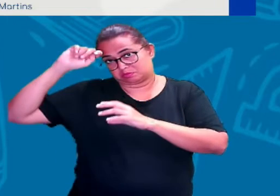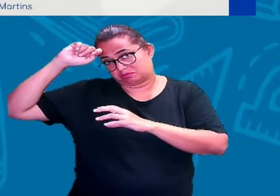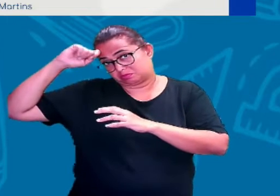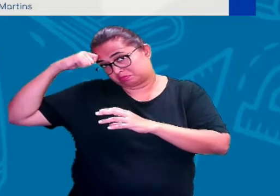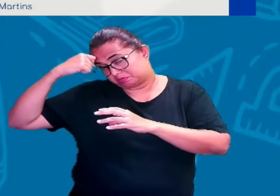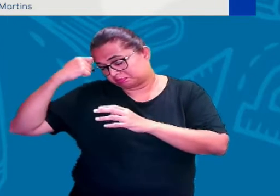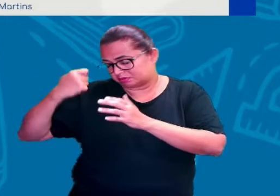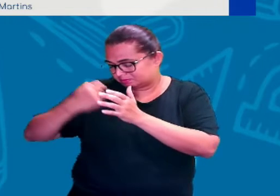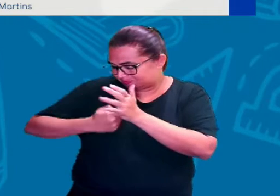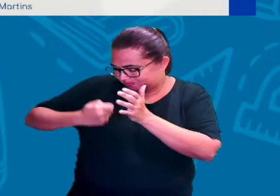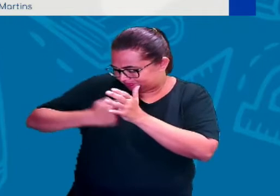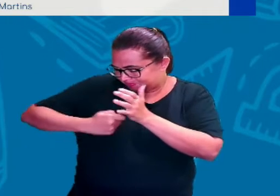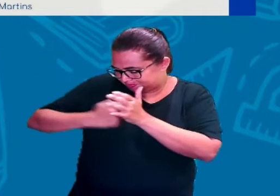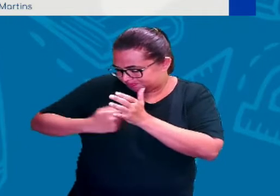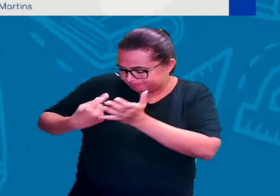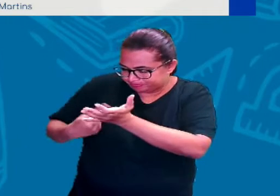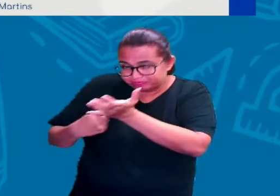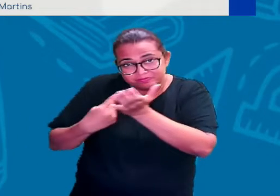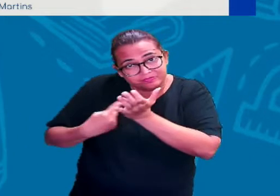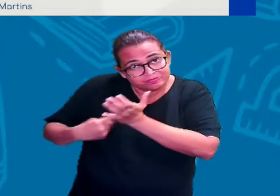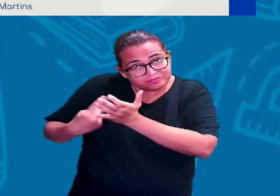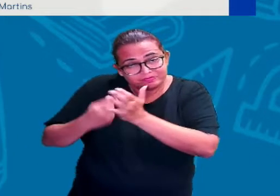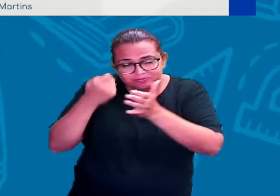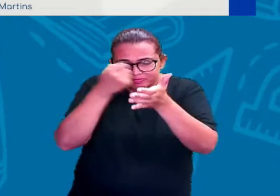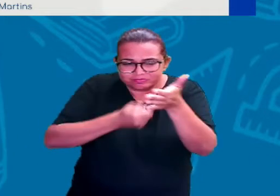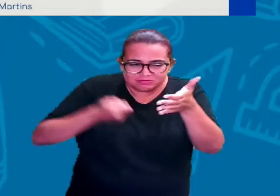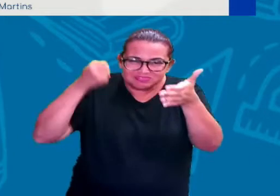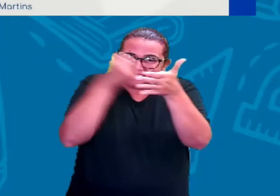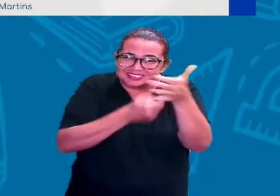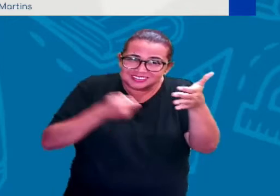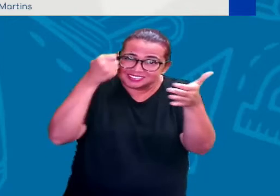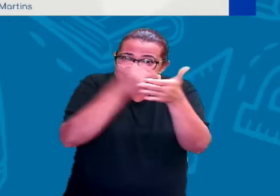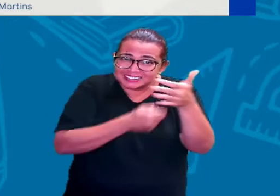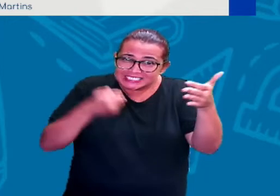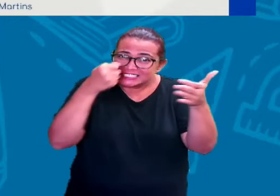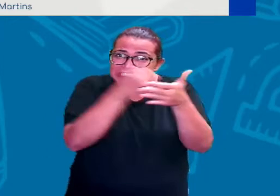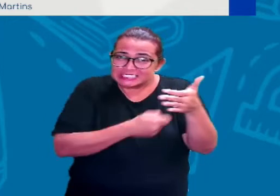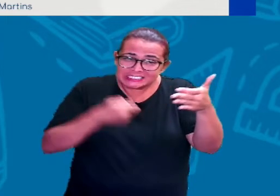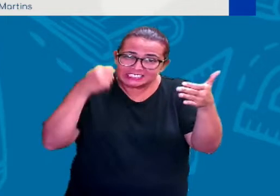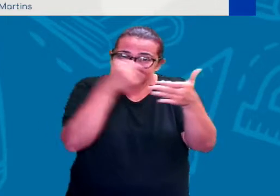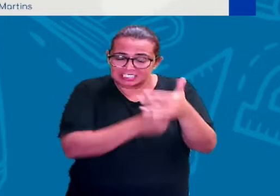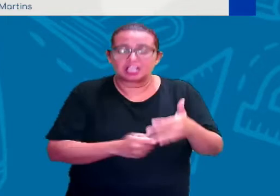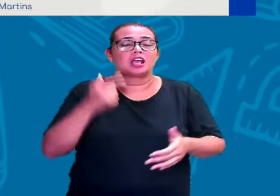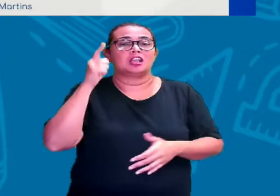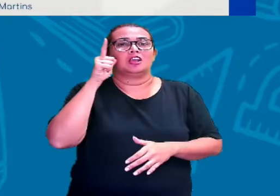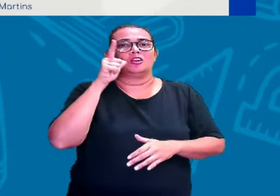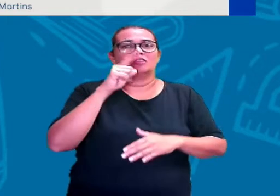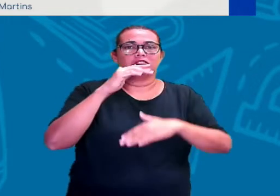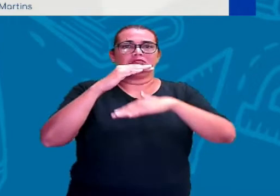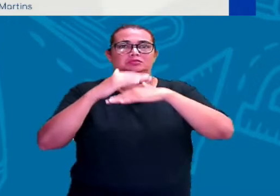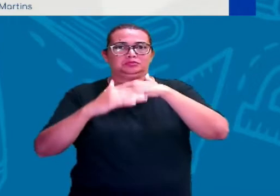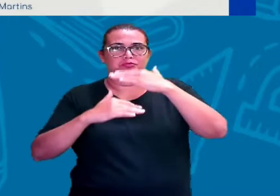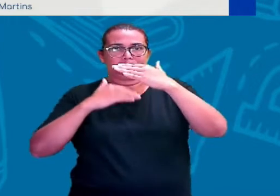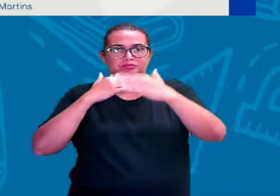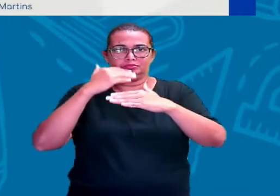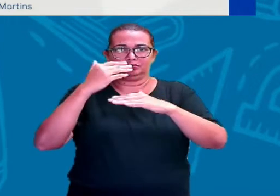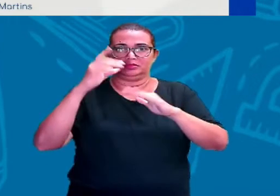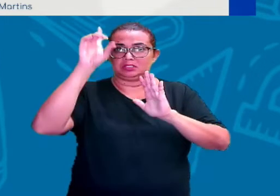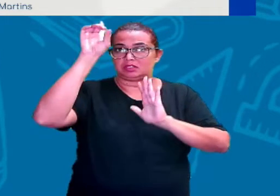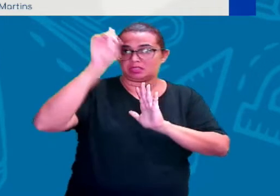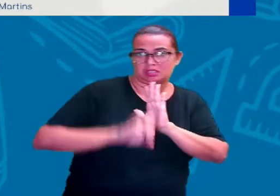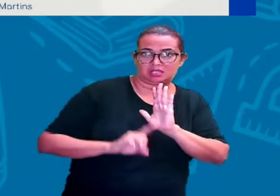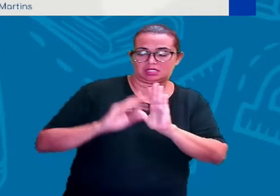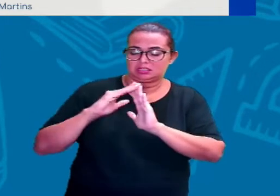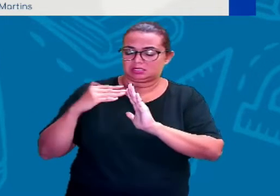no Brasil ela foi adquirindo os seus direitos, foi conquistando, na verdade, né, o direito à escola, o direito à